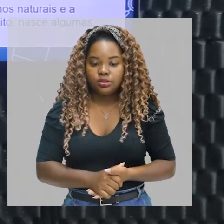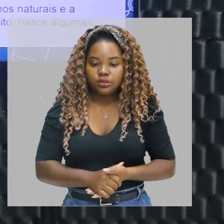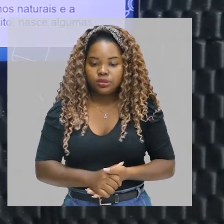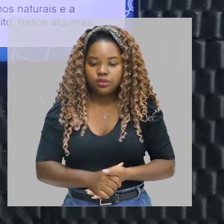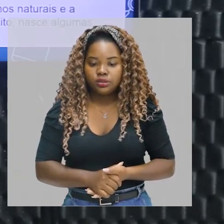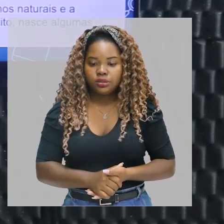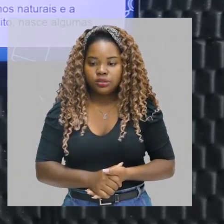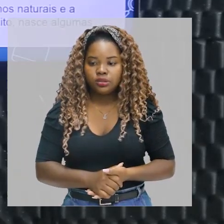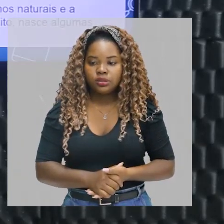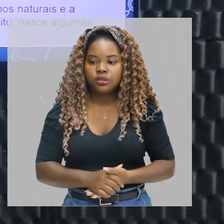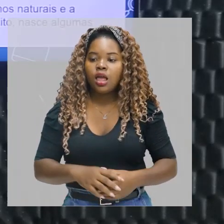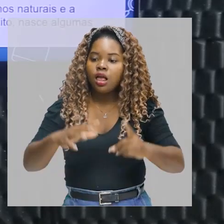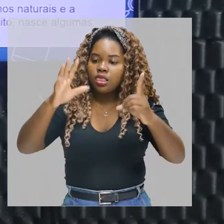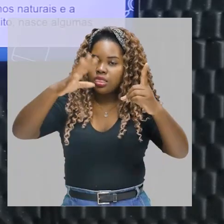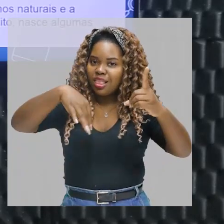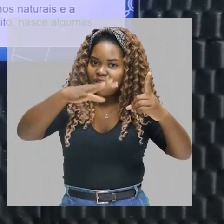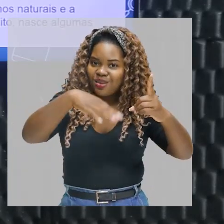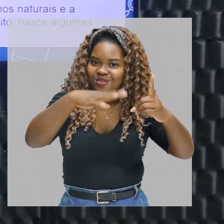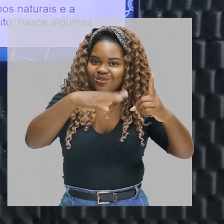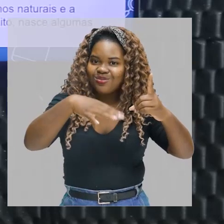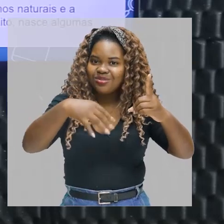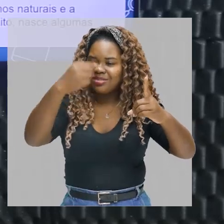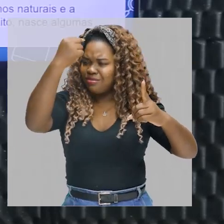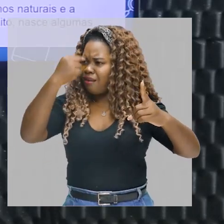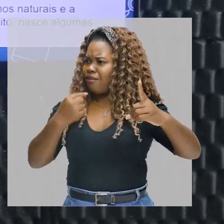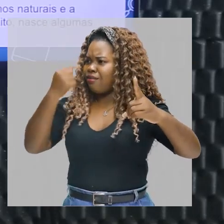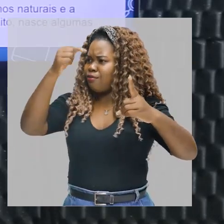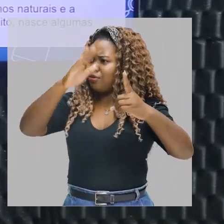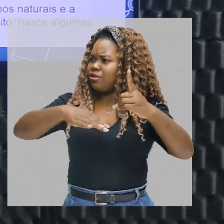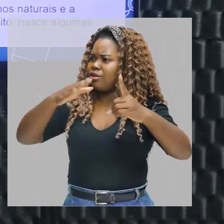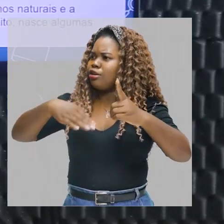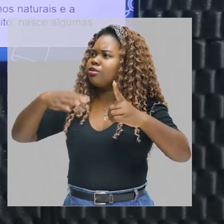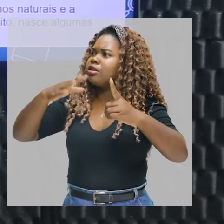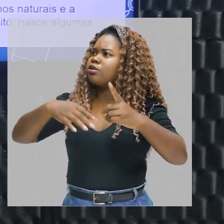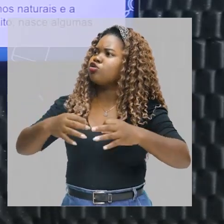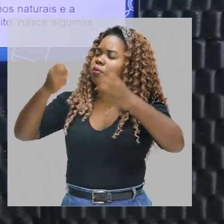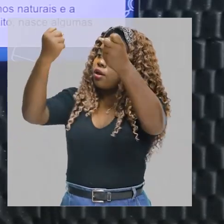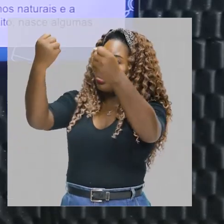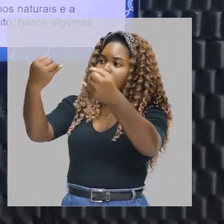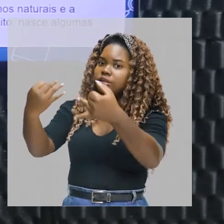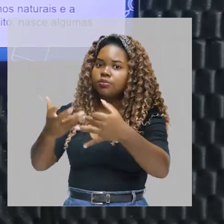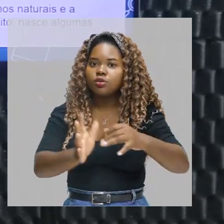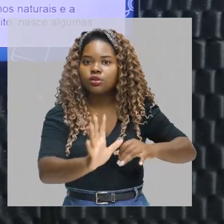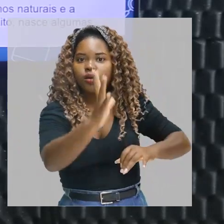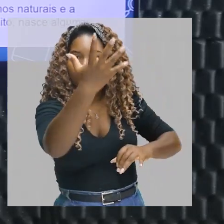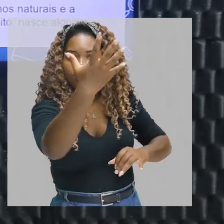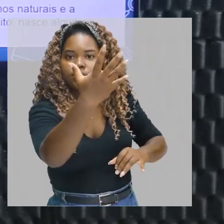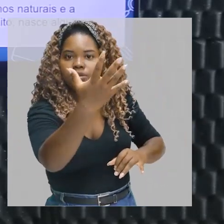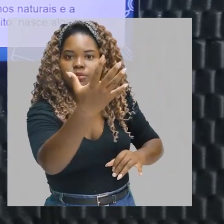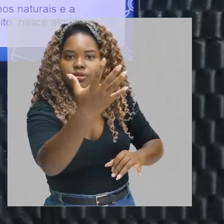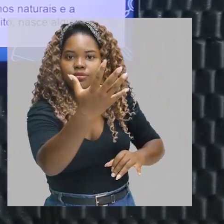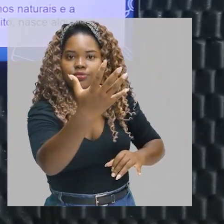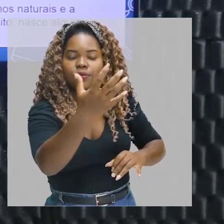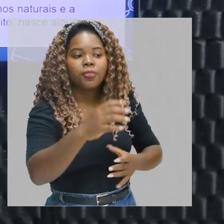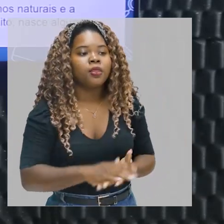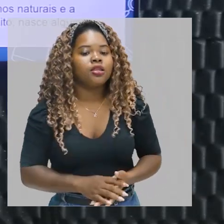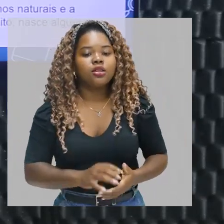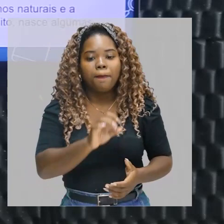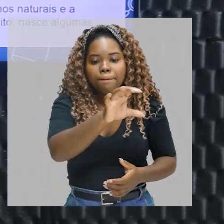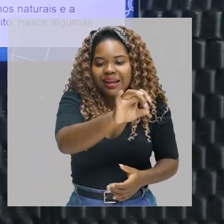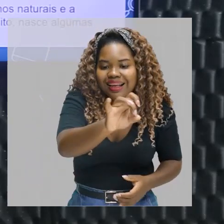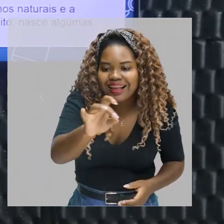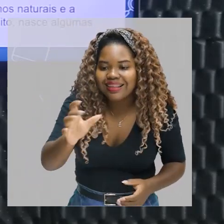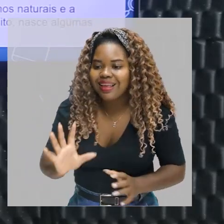de deuses para explicar fenômenos naturais. Então, para cada fenômeno natural existia um deus, né? Fenômeno